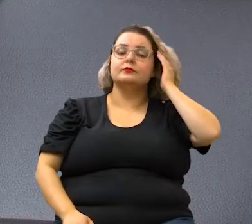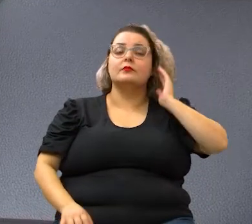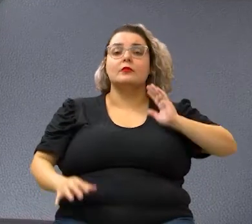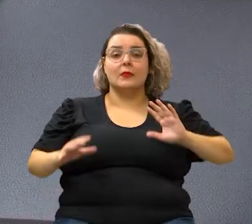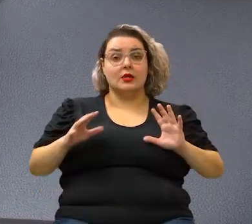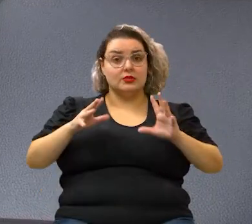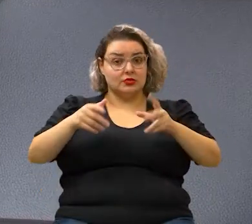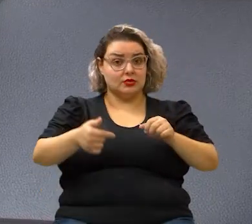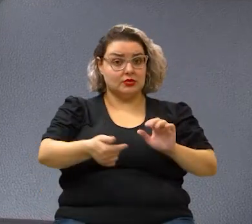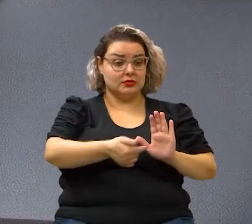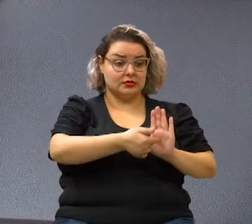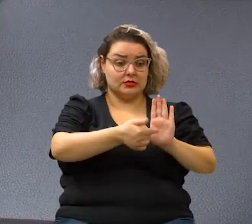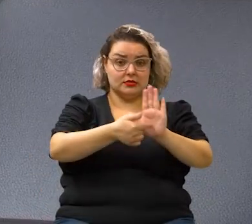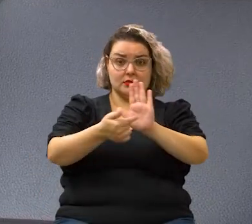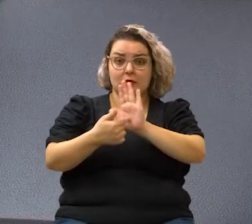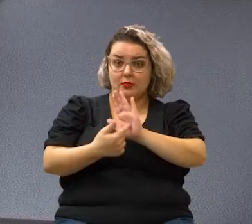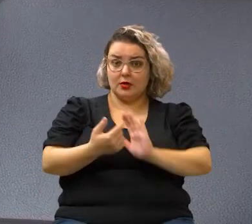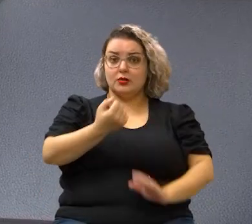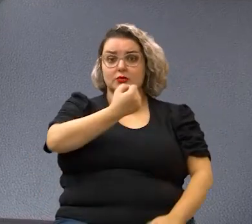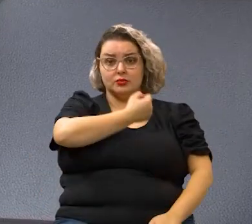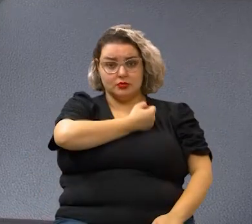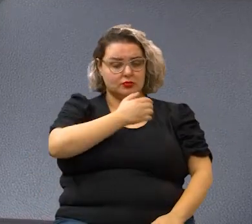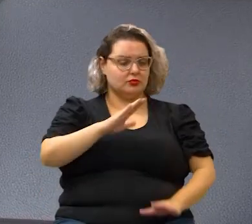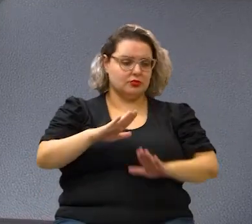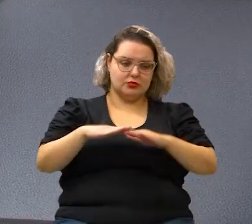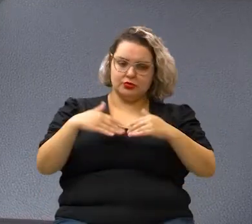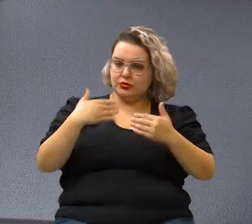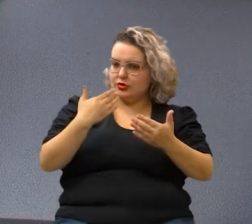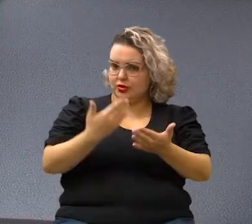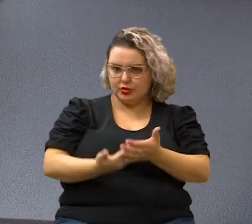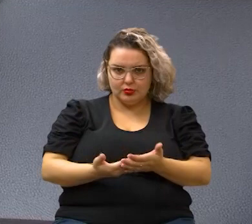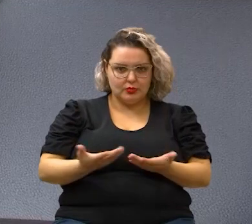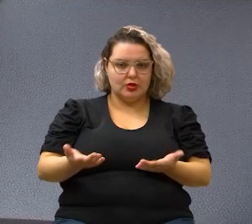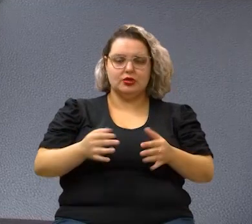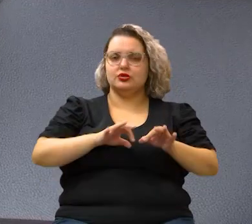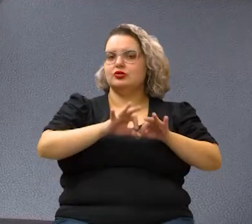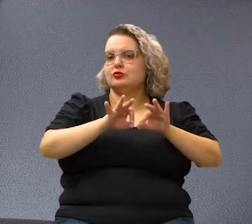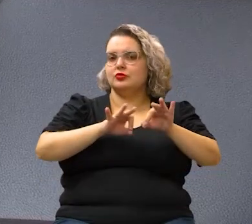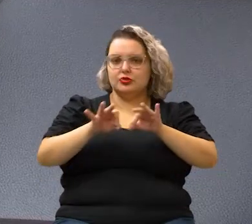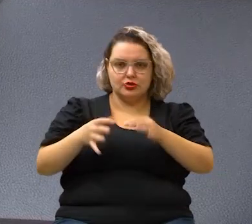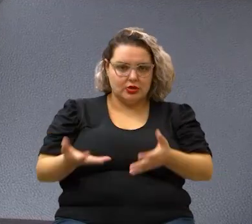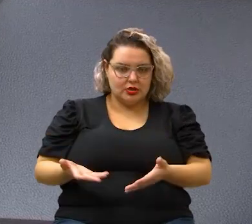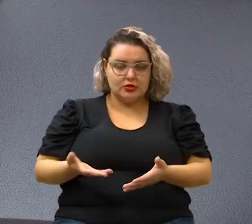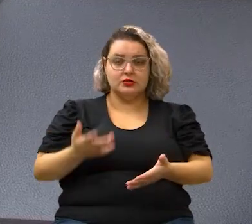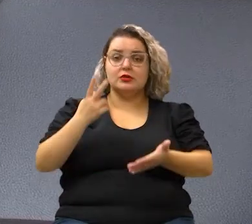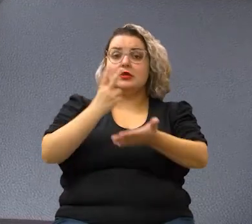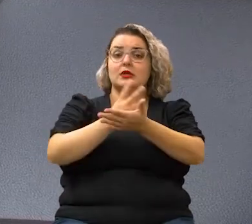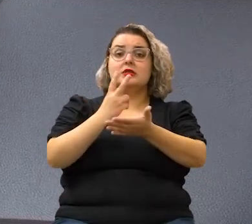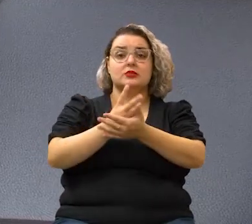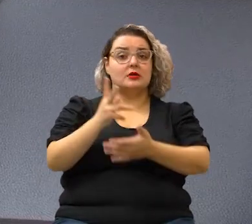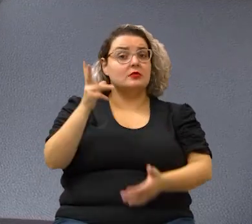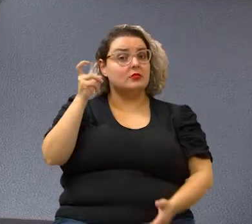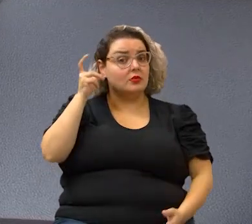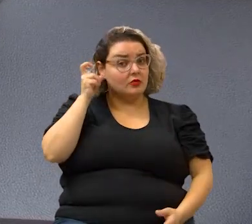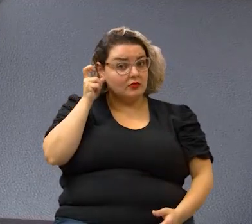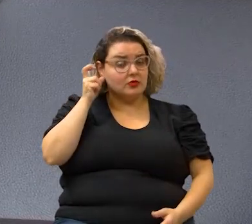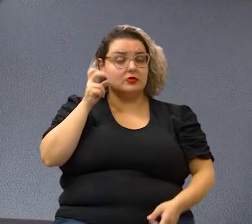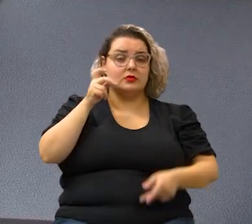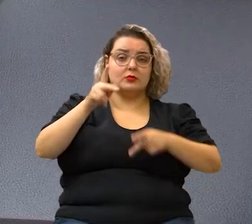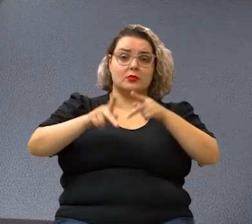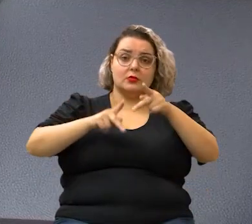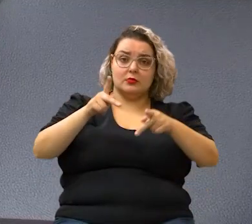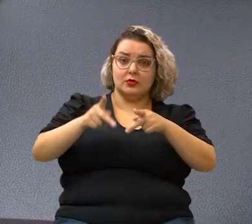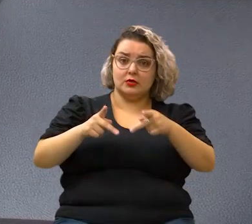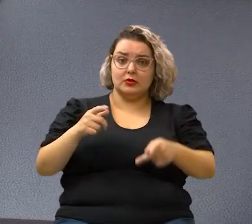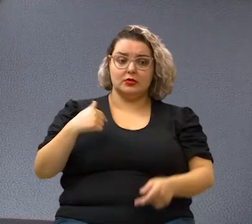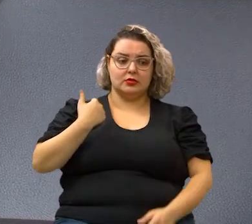diante de todos esses números que foram apresentados, tanto de requerimentos, de projetos, é sempre ouvindo a população,